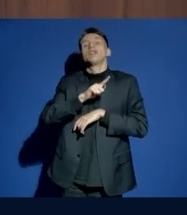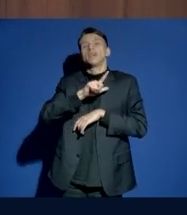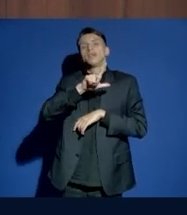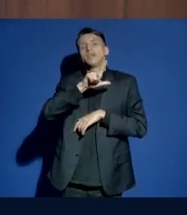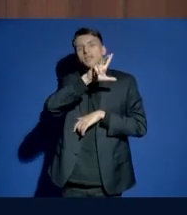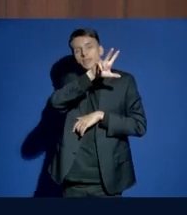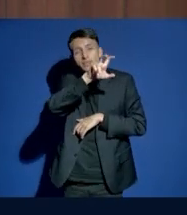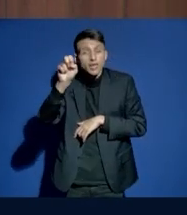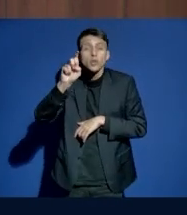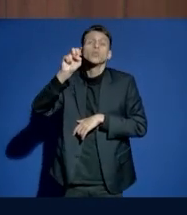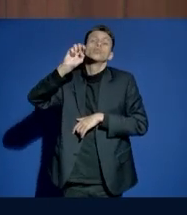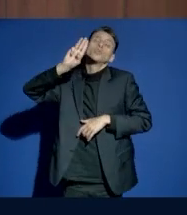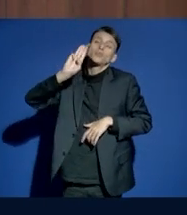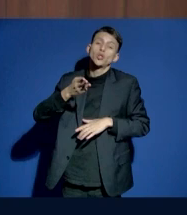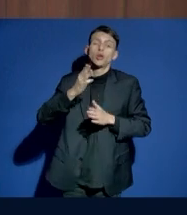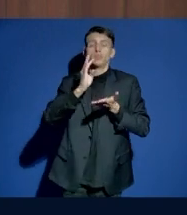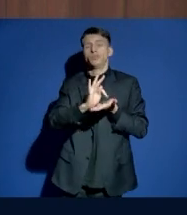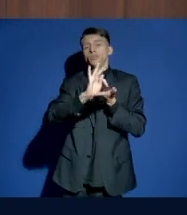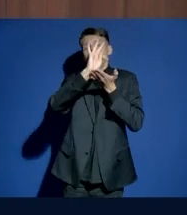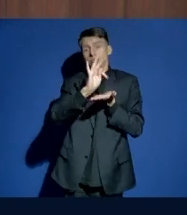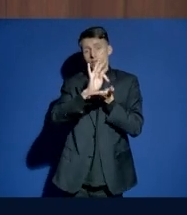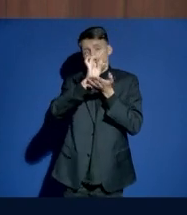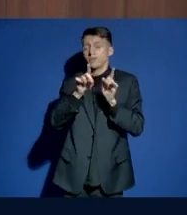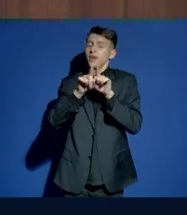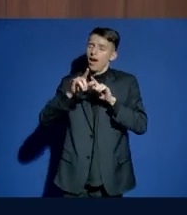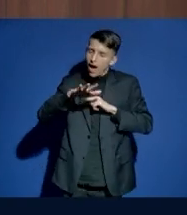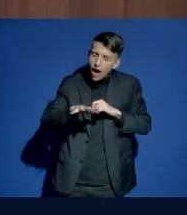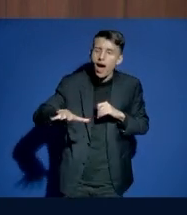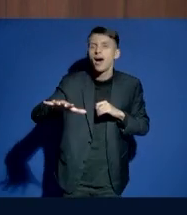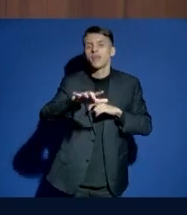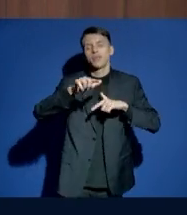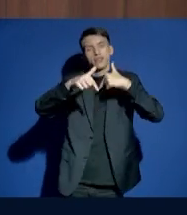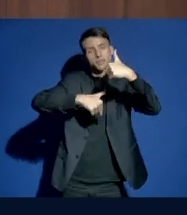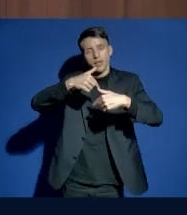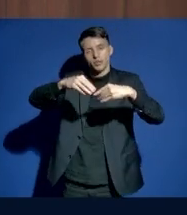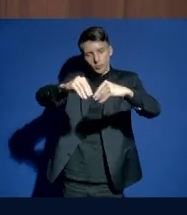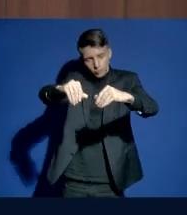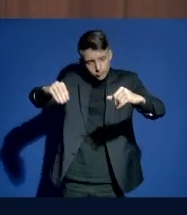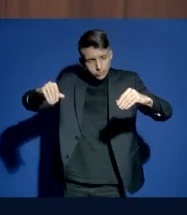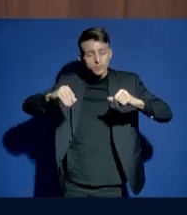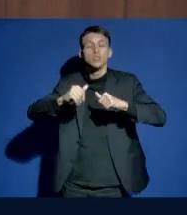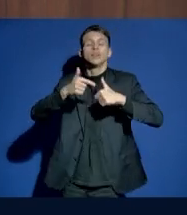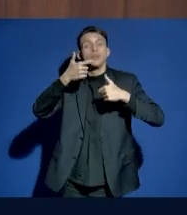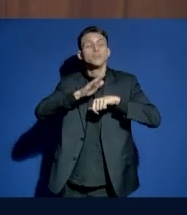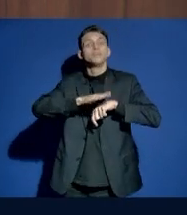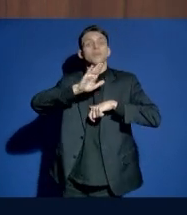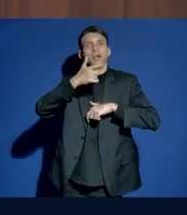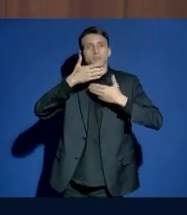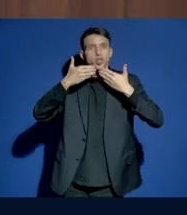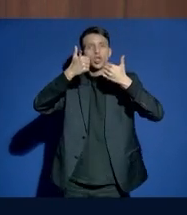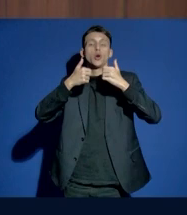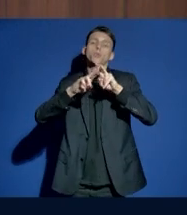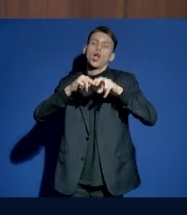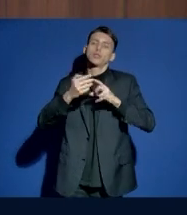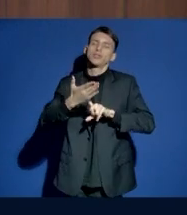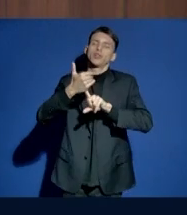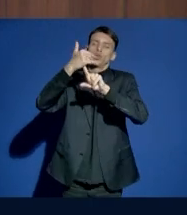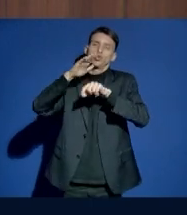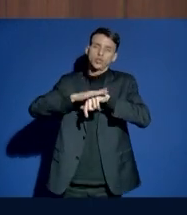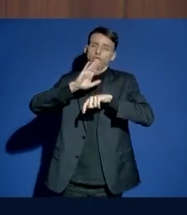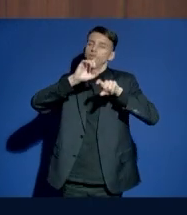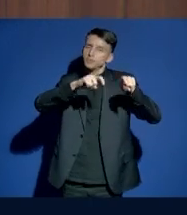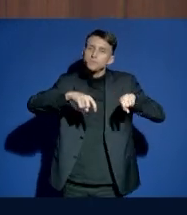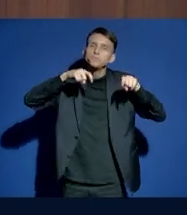se Deus quiser com a tecnologia com a área degradada que nós estamos transformando toda ela dado o avanço da tecnologia em áreas de